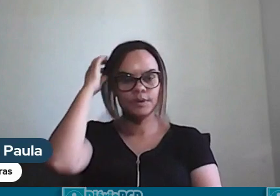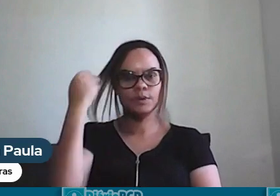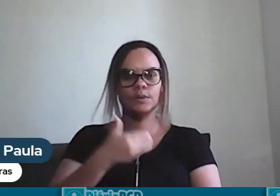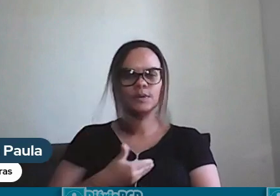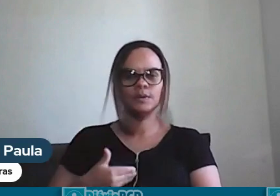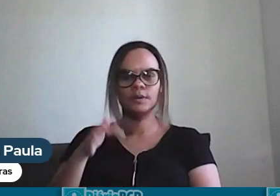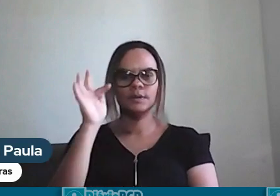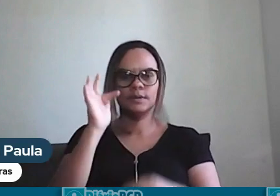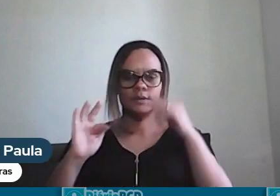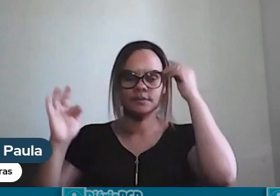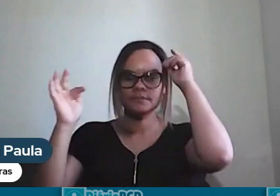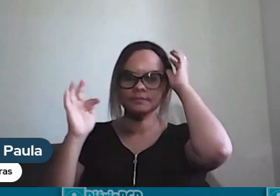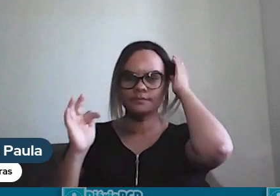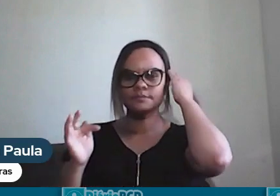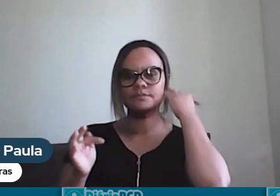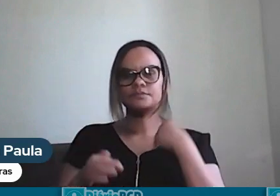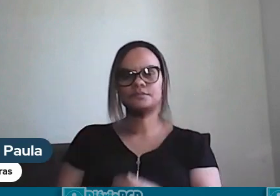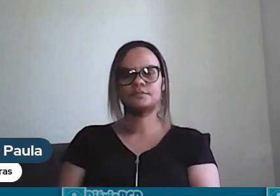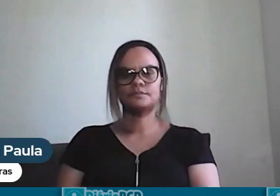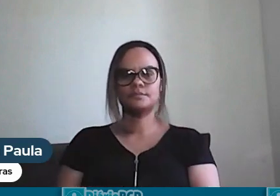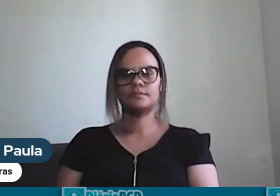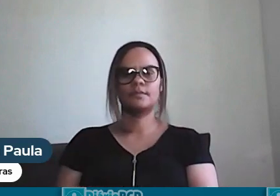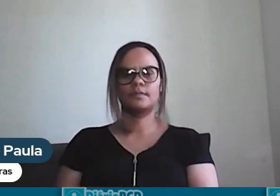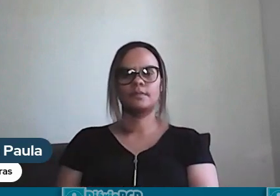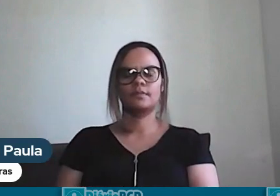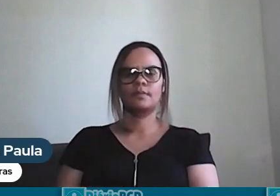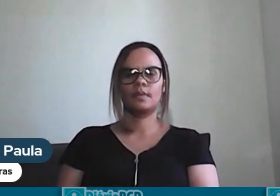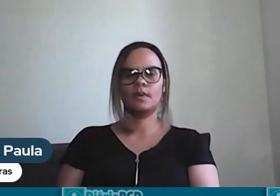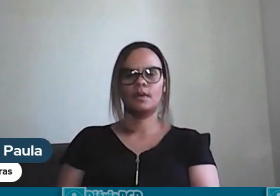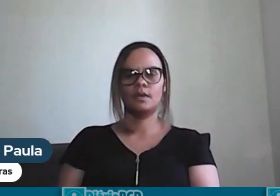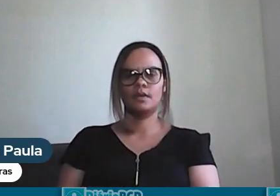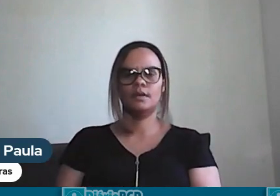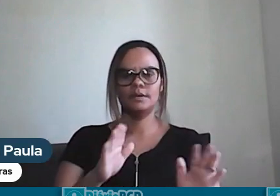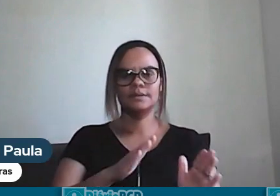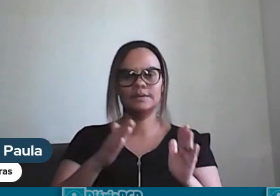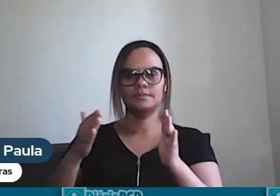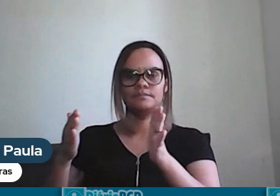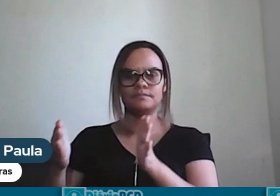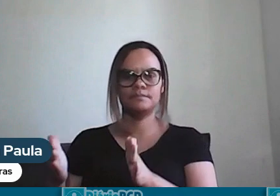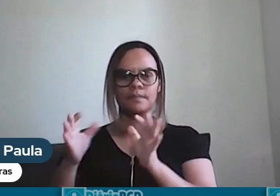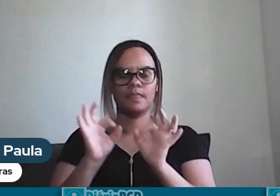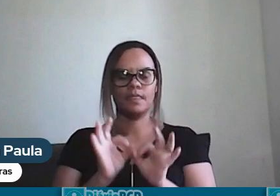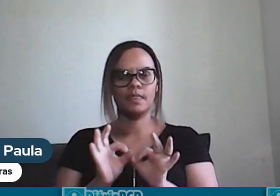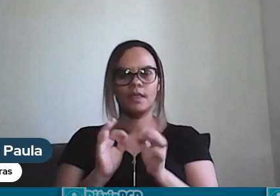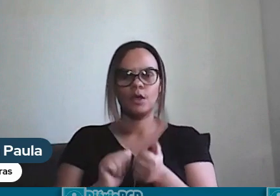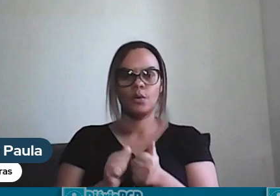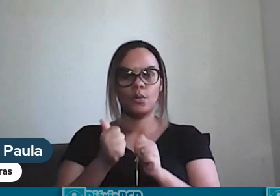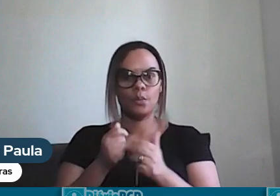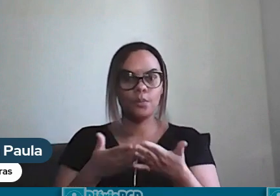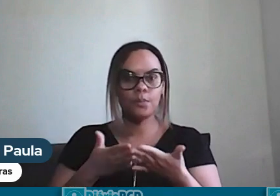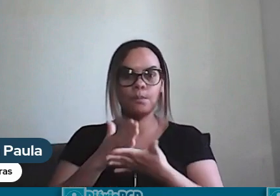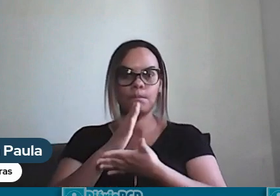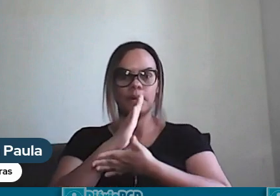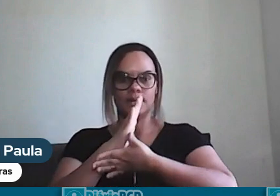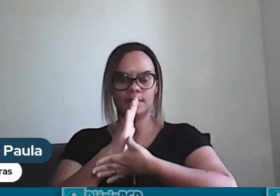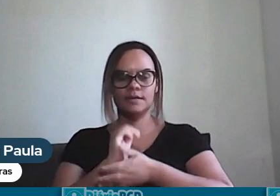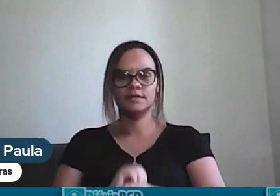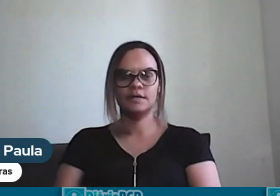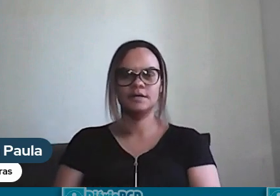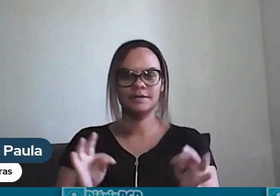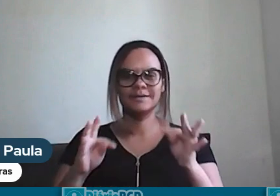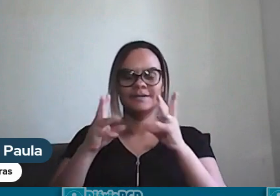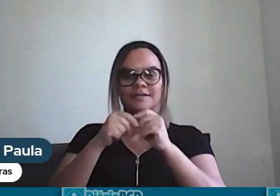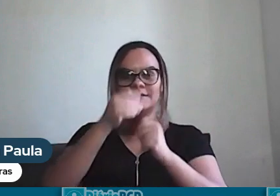federal, finalizar esse estudo e passar a validar para todas